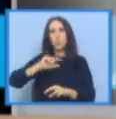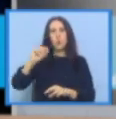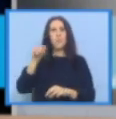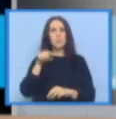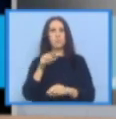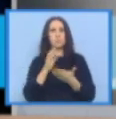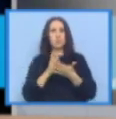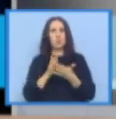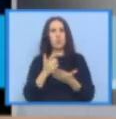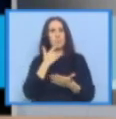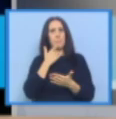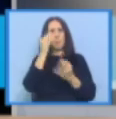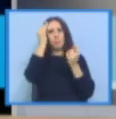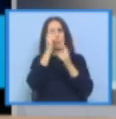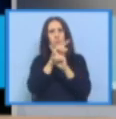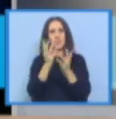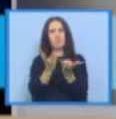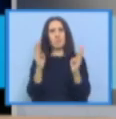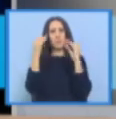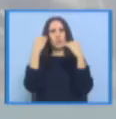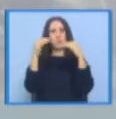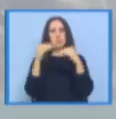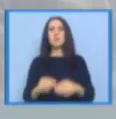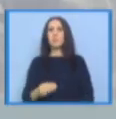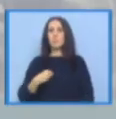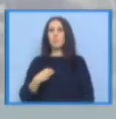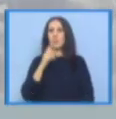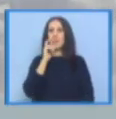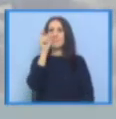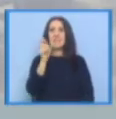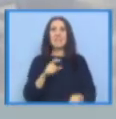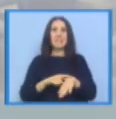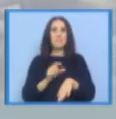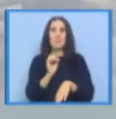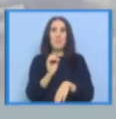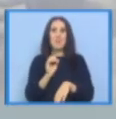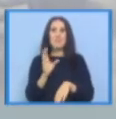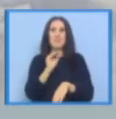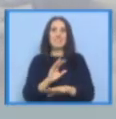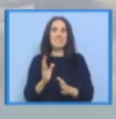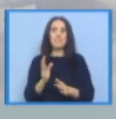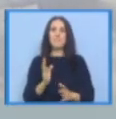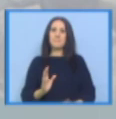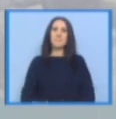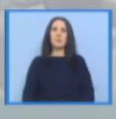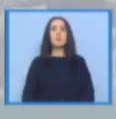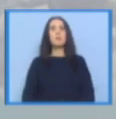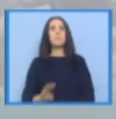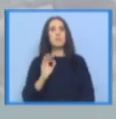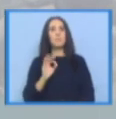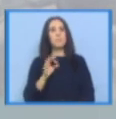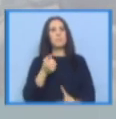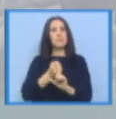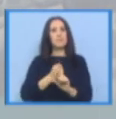trata-se formação de professores. Motivo de preocupação, Teresa Vasconcelos. Grande. Não temos tempo para ir mais longe, mas fica desde já